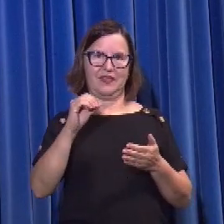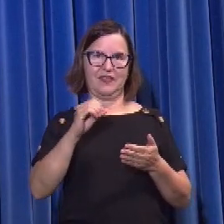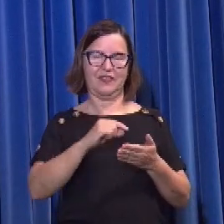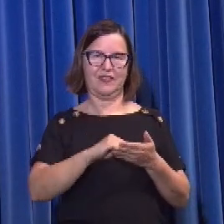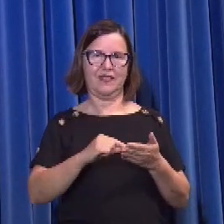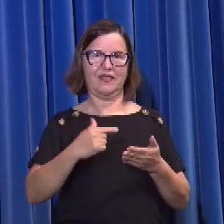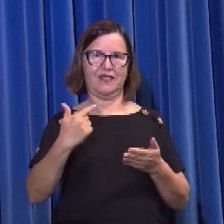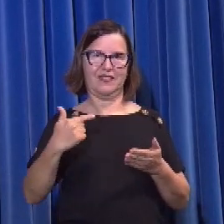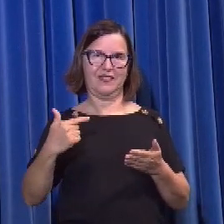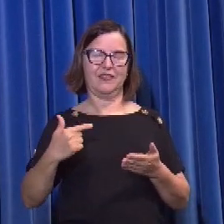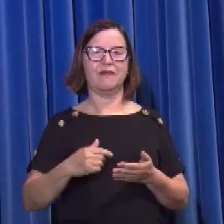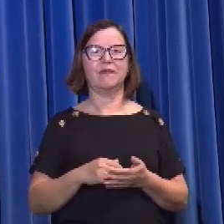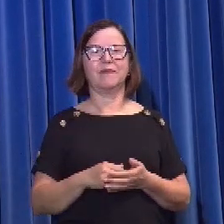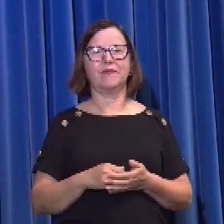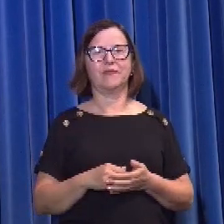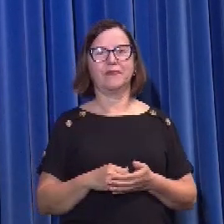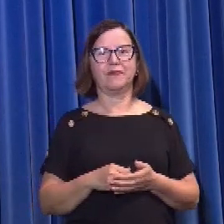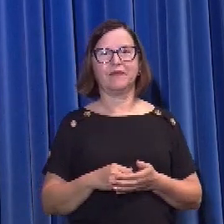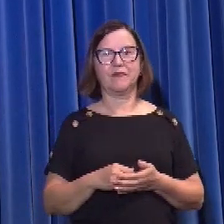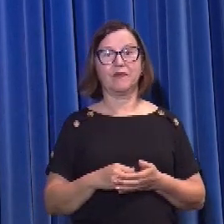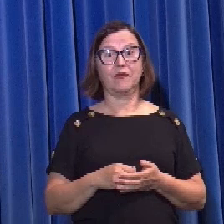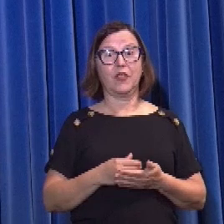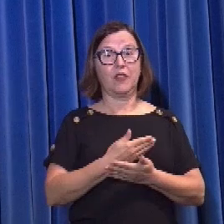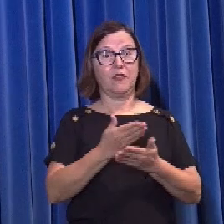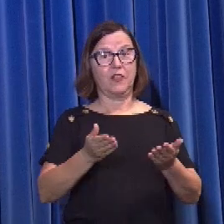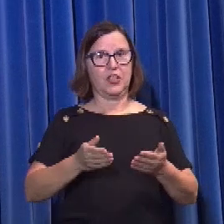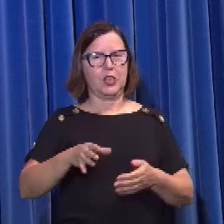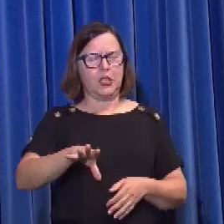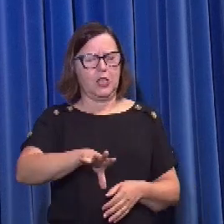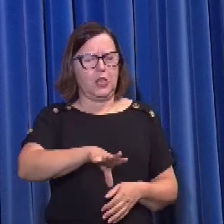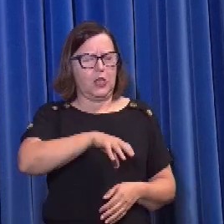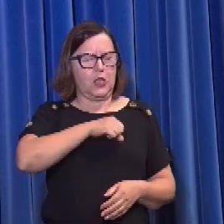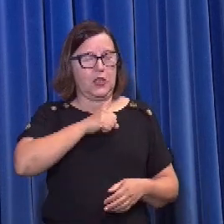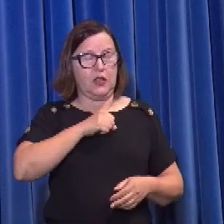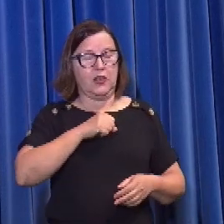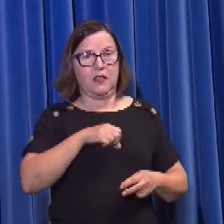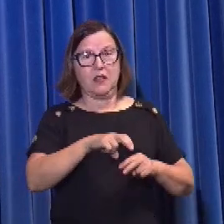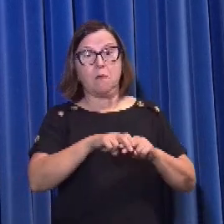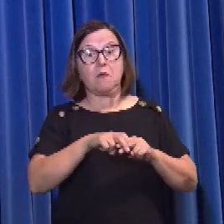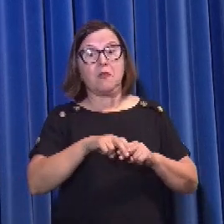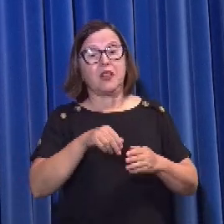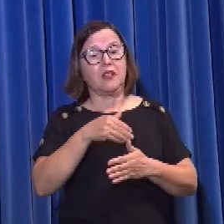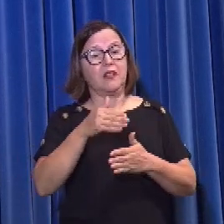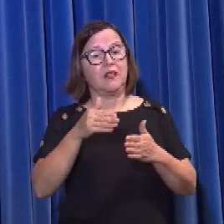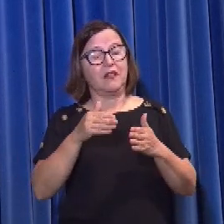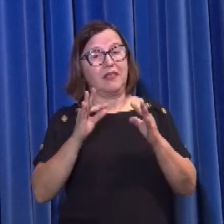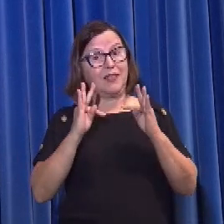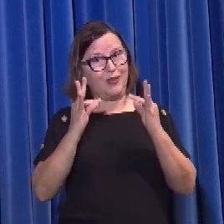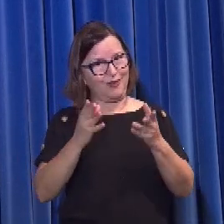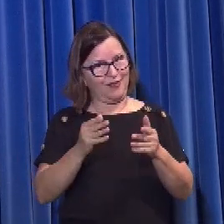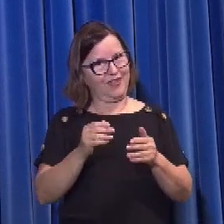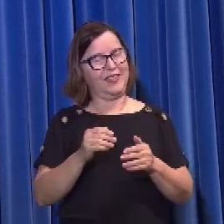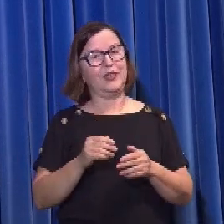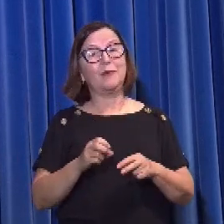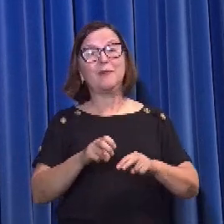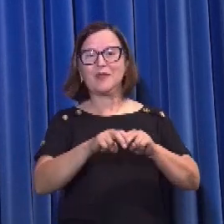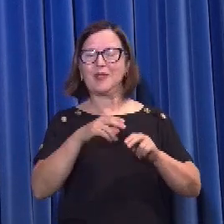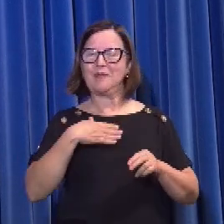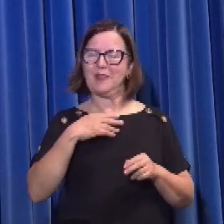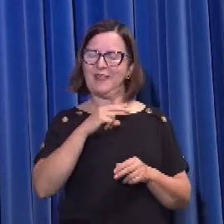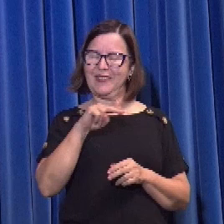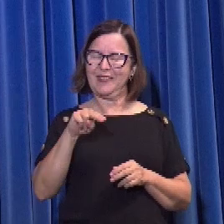22. Sereis odiados de todos por causa do meu nome. Aquele, porém,